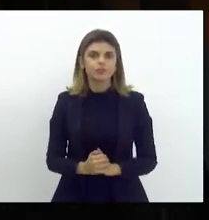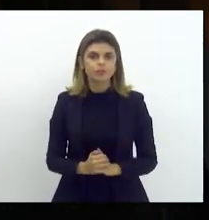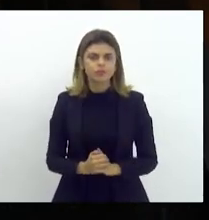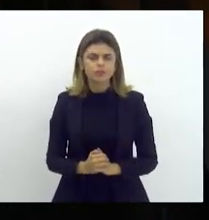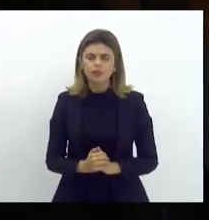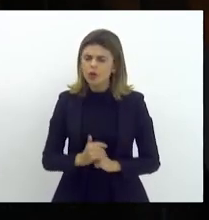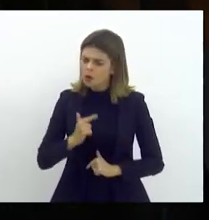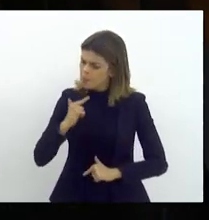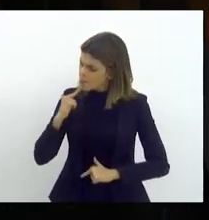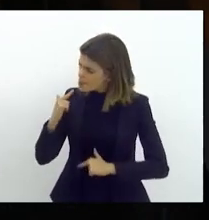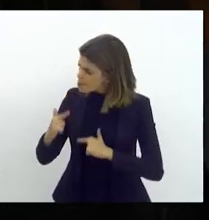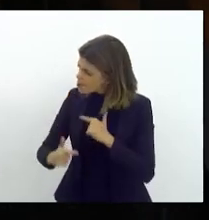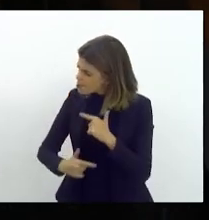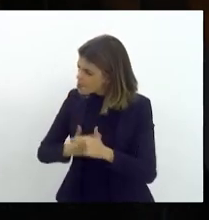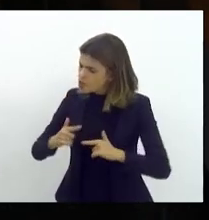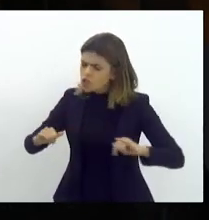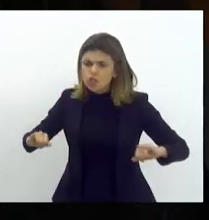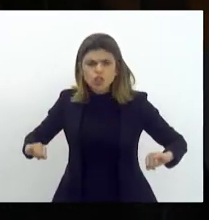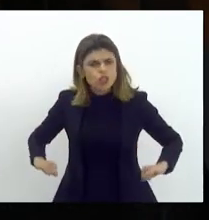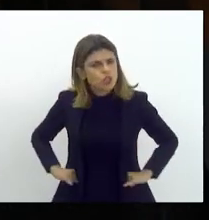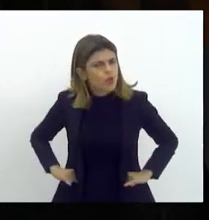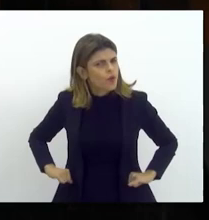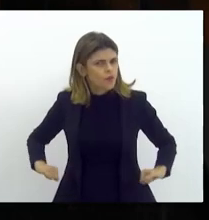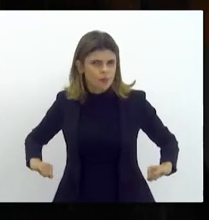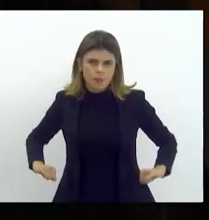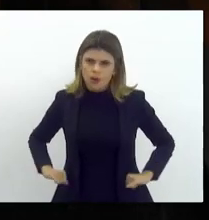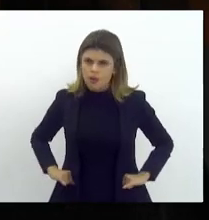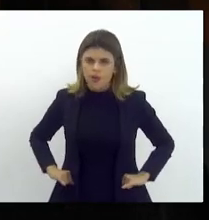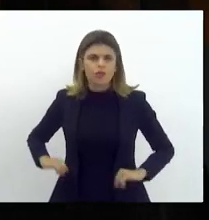de muito sofrimento muitas